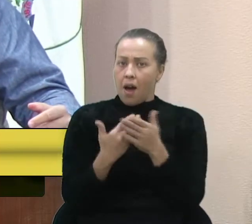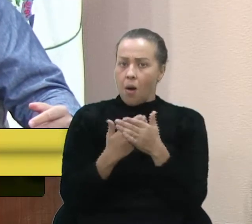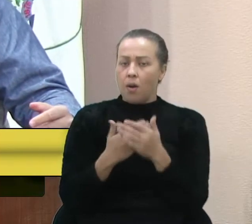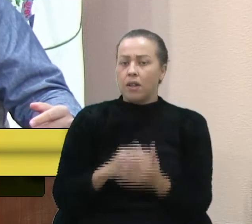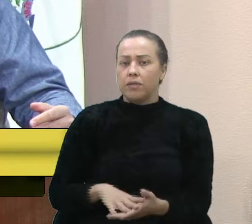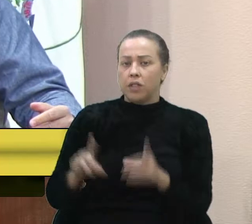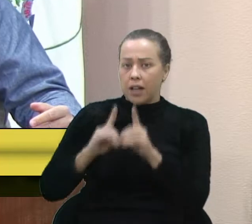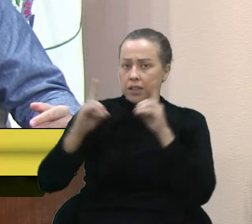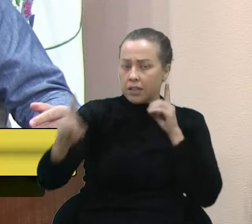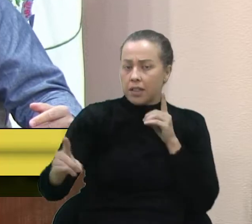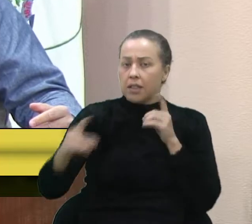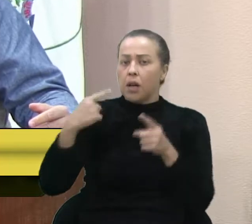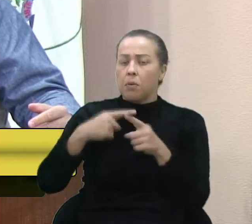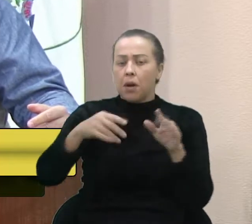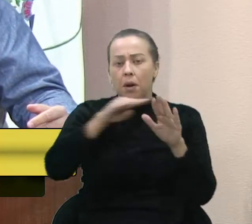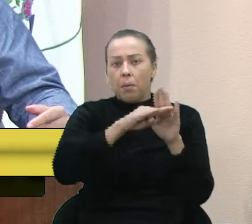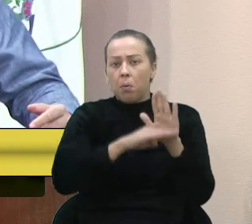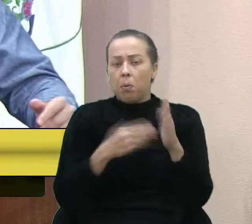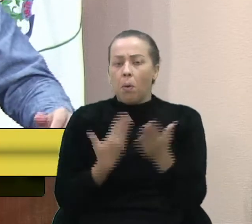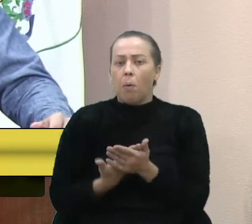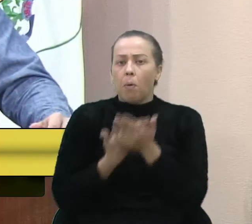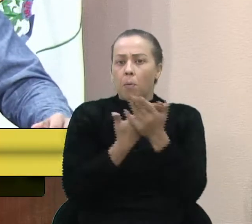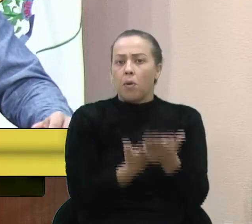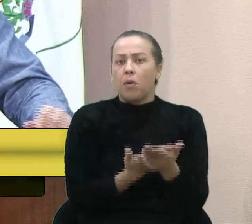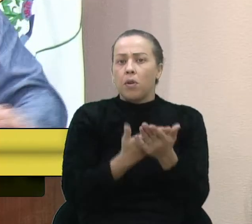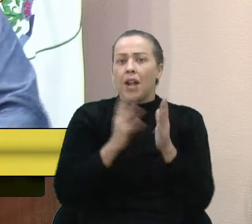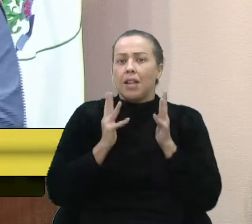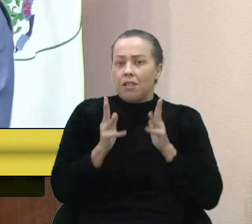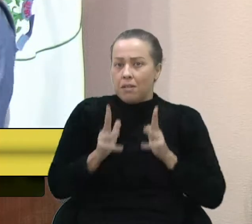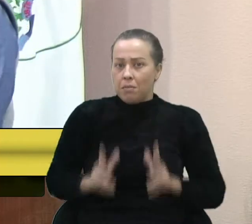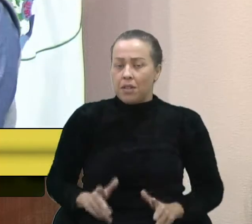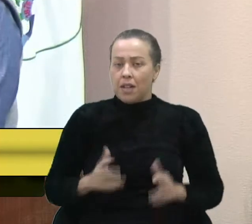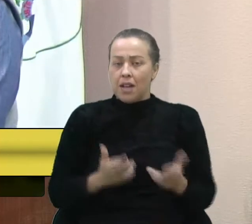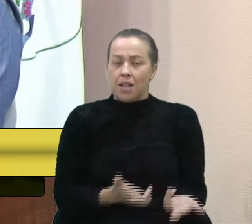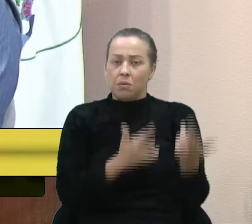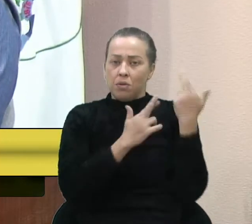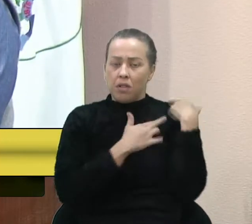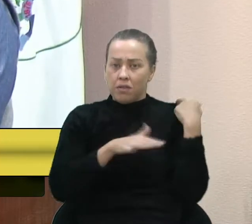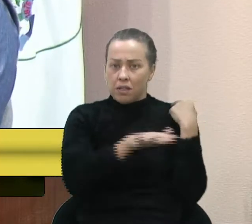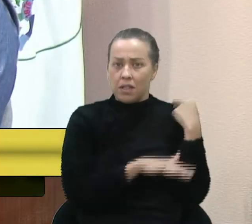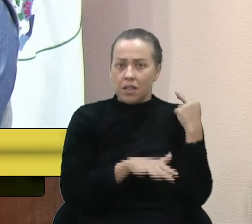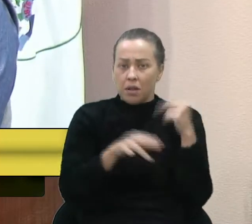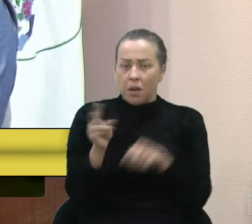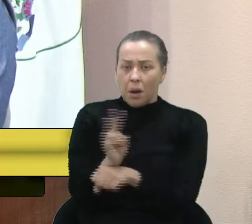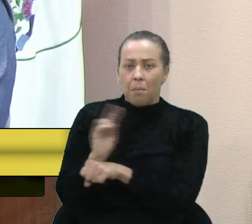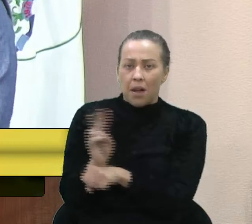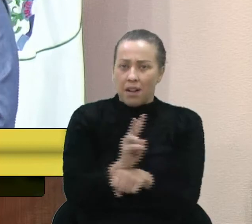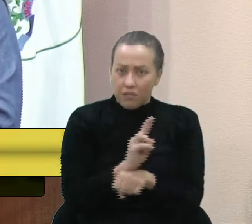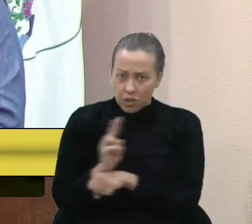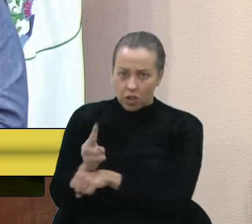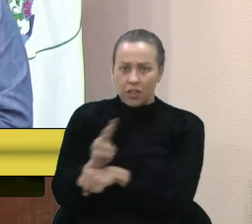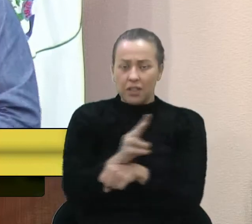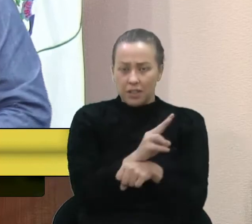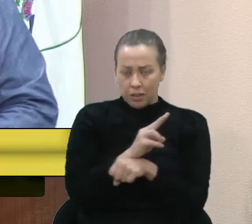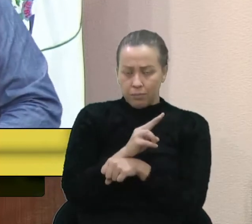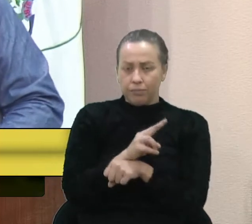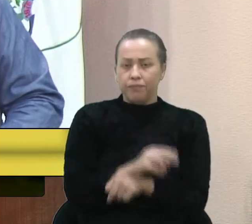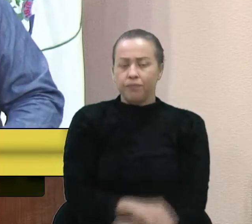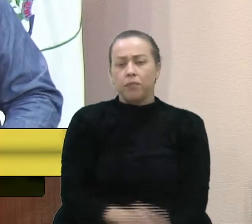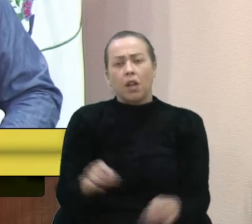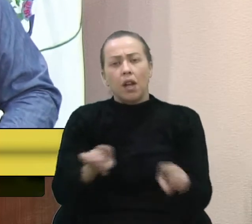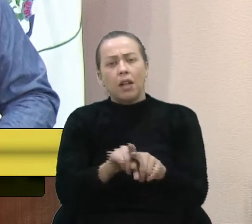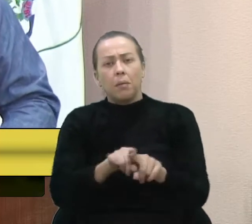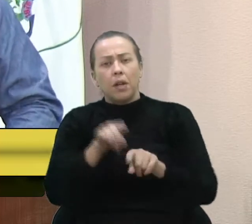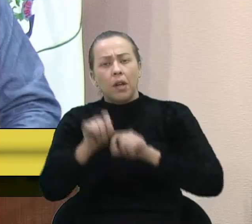dos protocolos e do que determina os setores responsáveis aí pela vigilância sanitária.